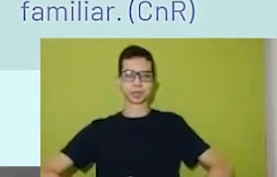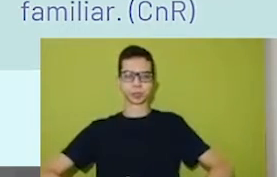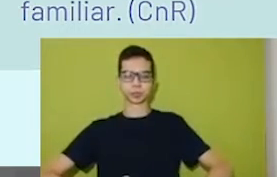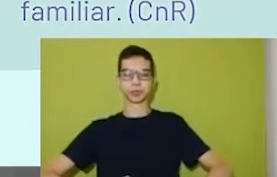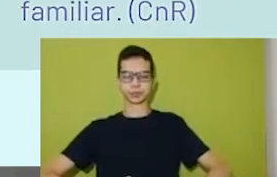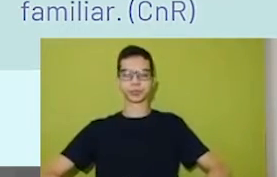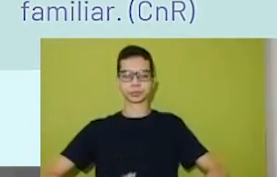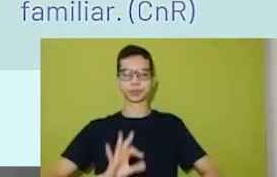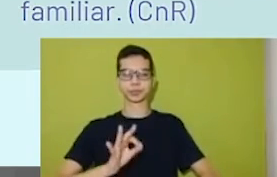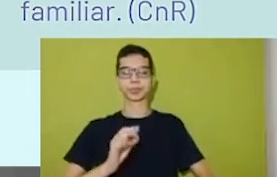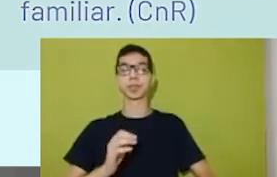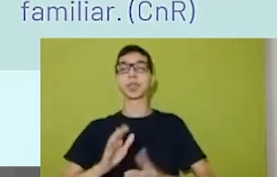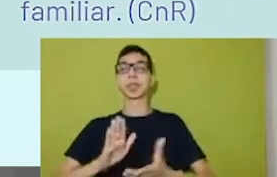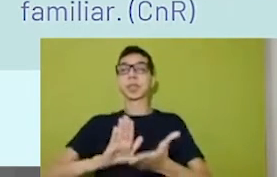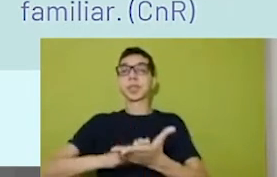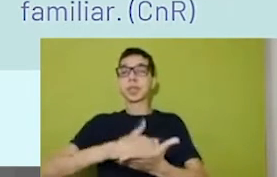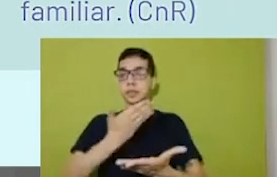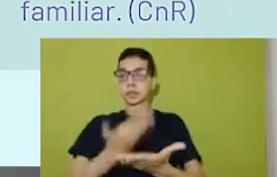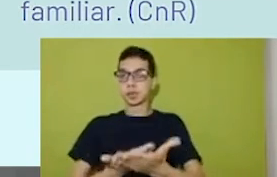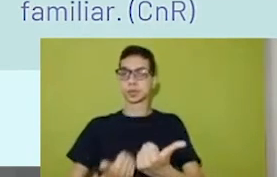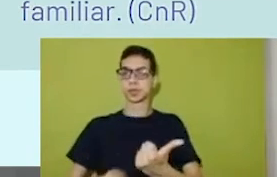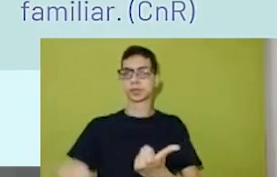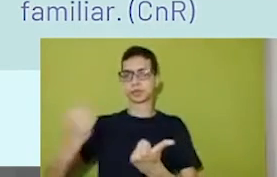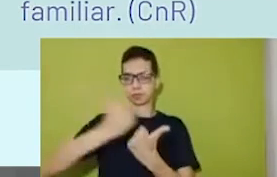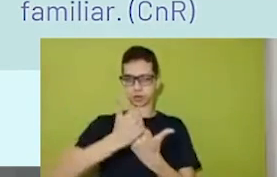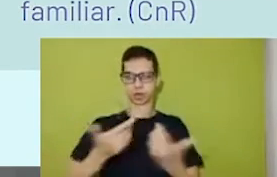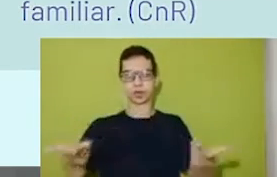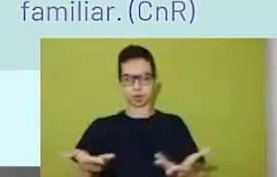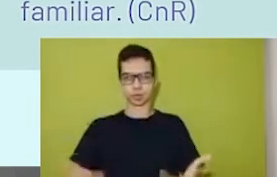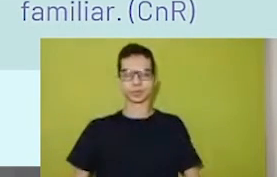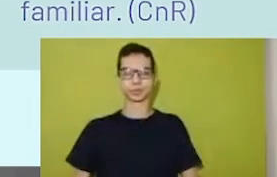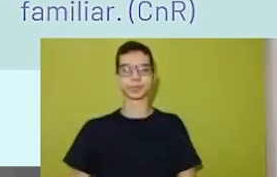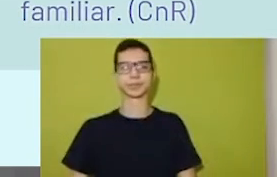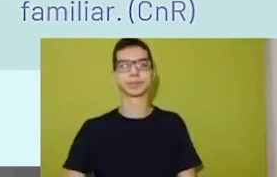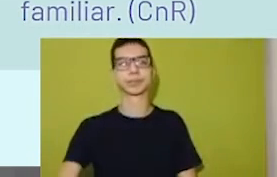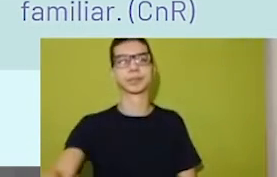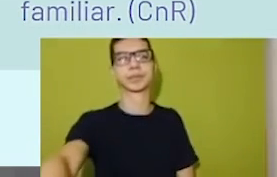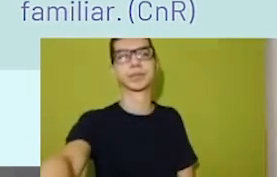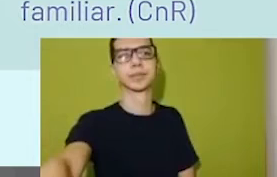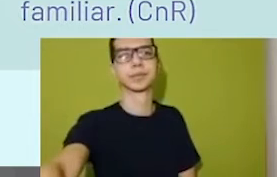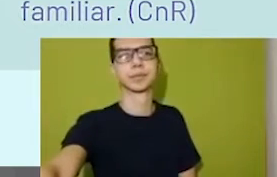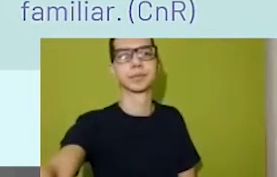e foi para a casa da mãe depois de ter o bebê, né?